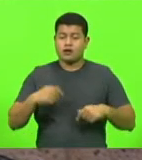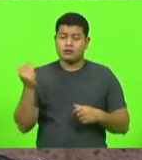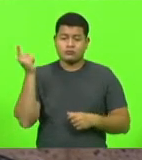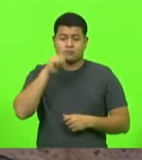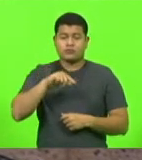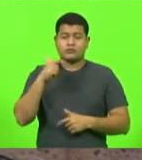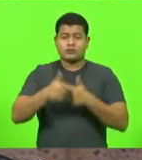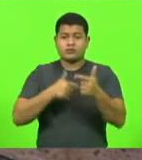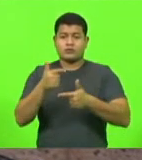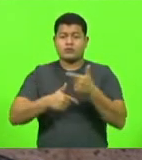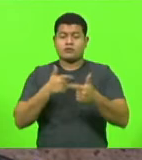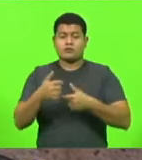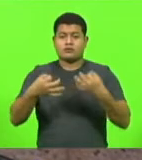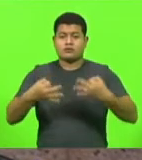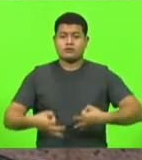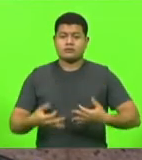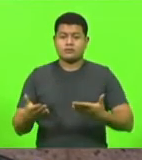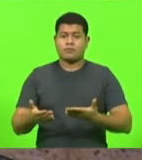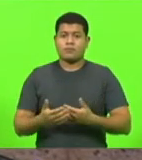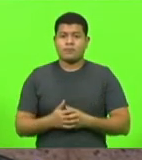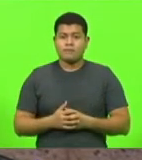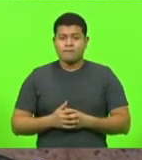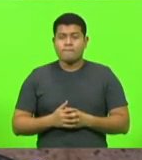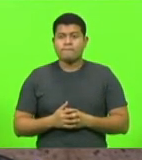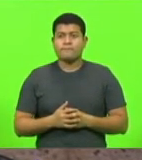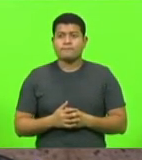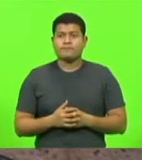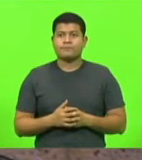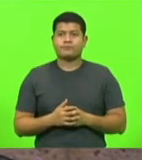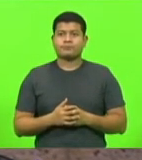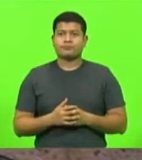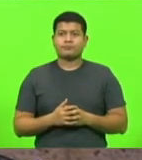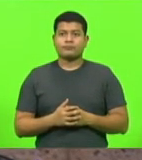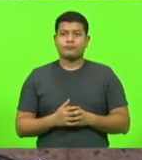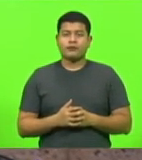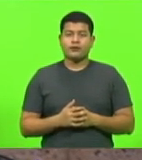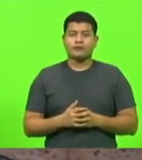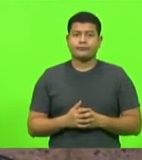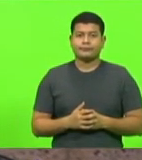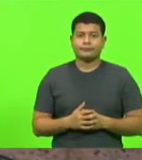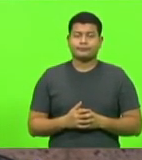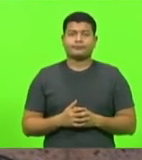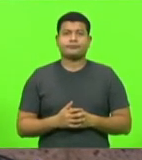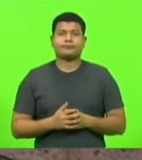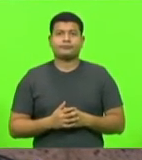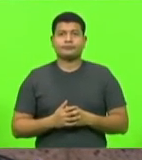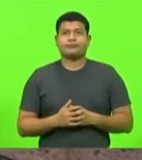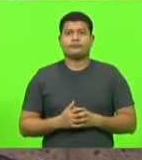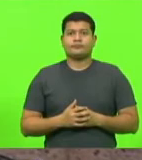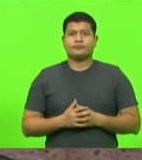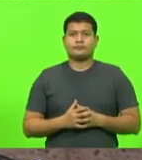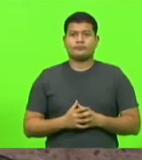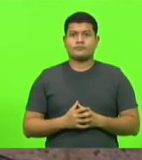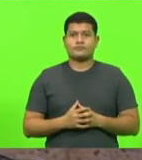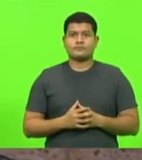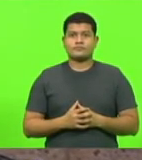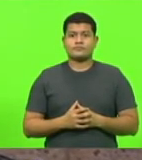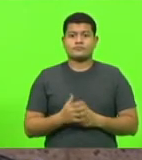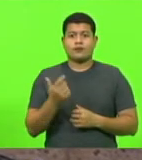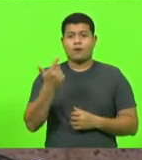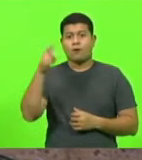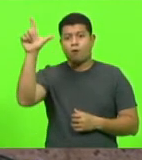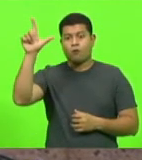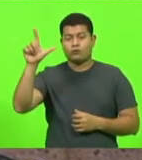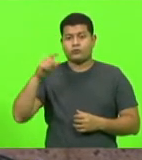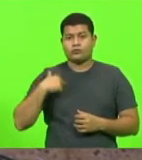esposa dele, vão ter uma condição melhor. Outra questão aqui, na